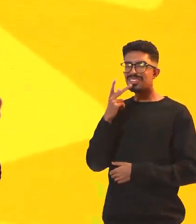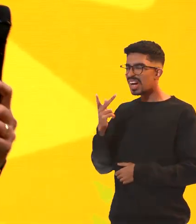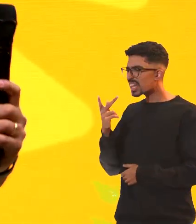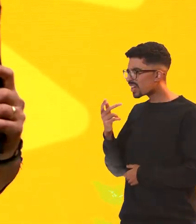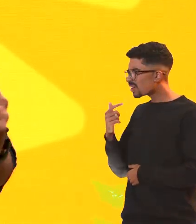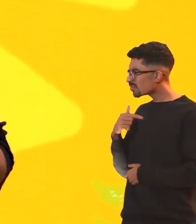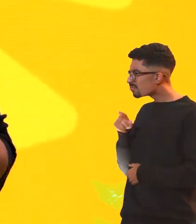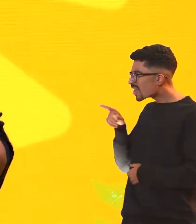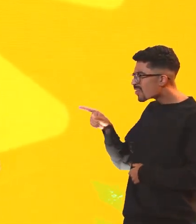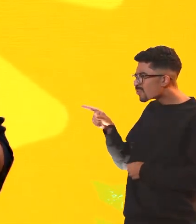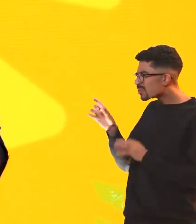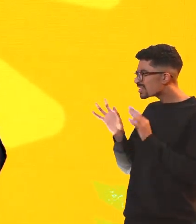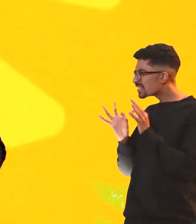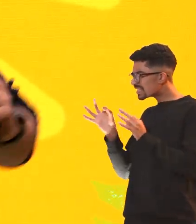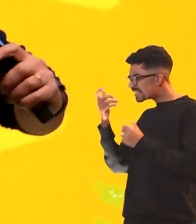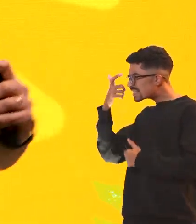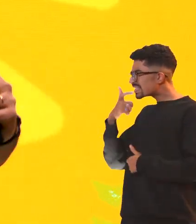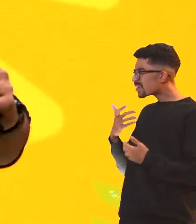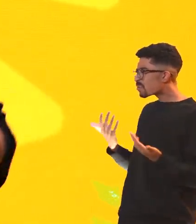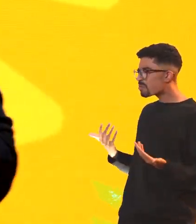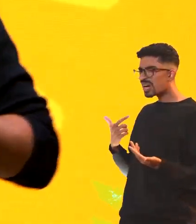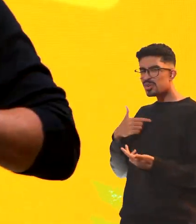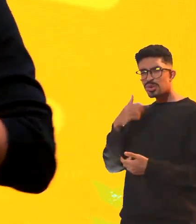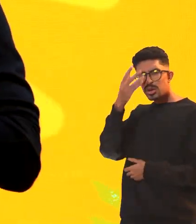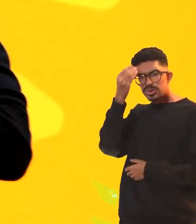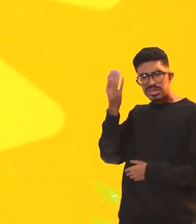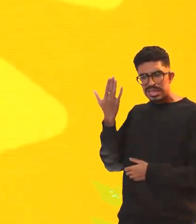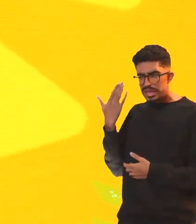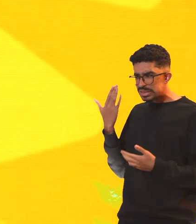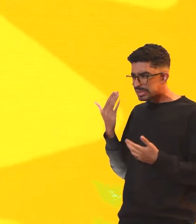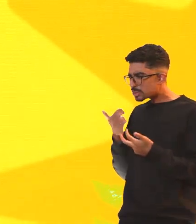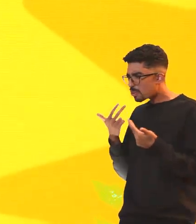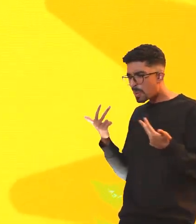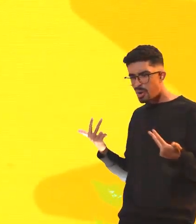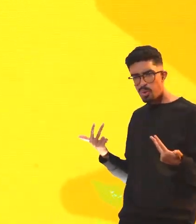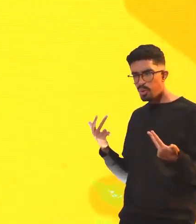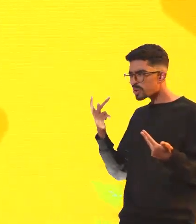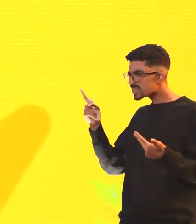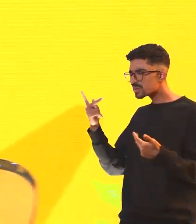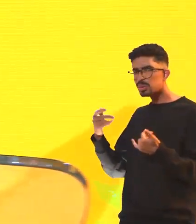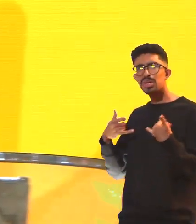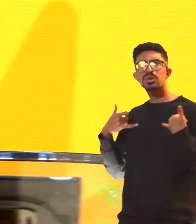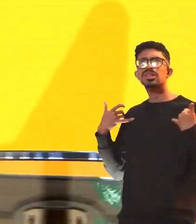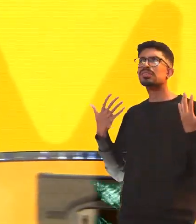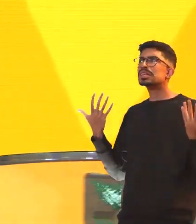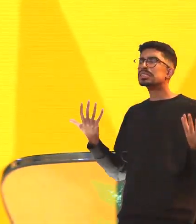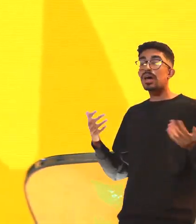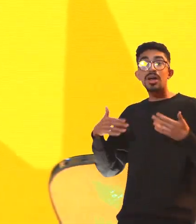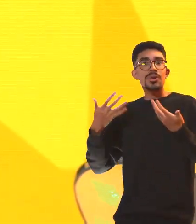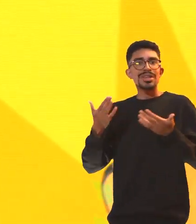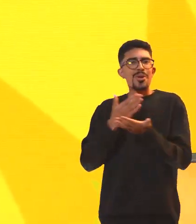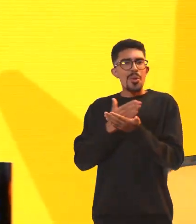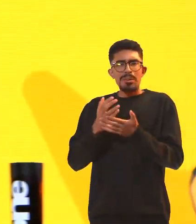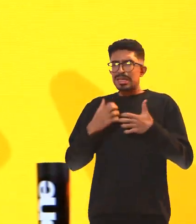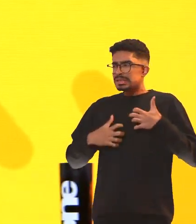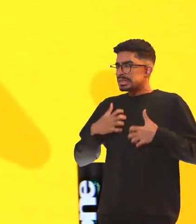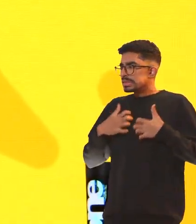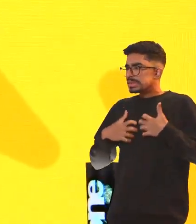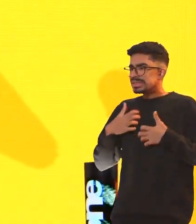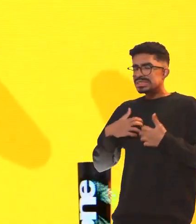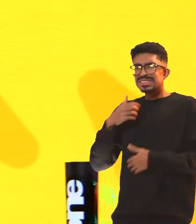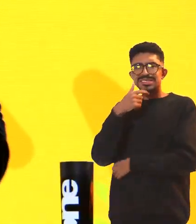que eu esqueci? O problema é esse, né? Que você nunca, de fato, você esqueceu, você não lembra que você esqueceu. E ele começa a ficar desesperado, ele chega assim,